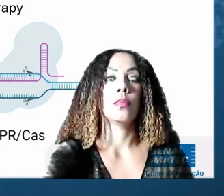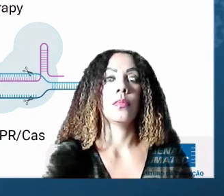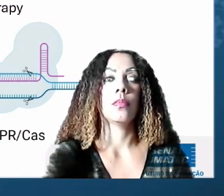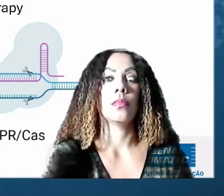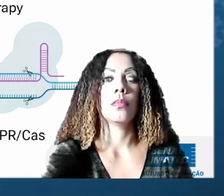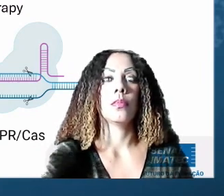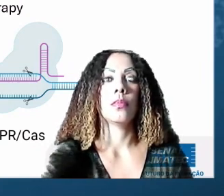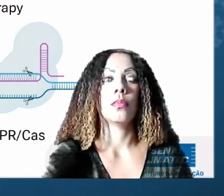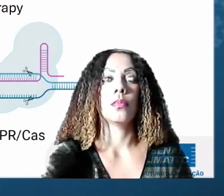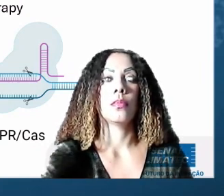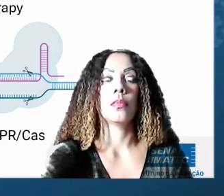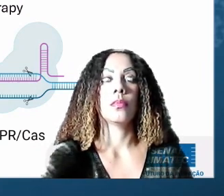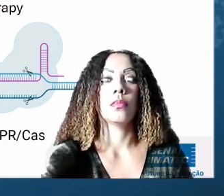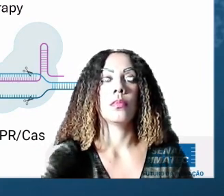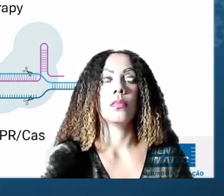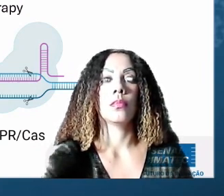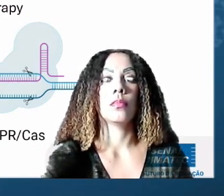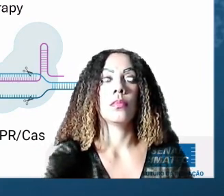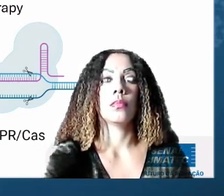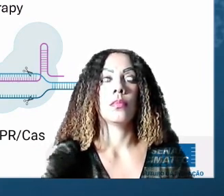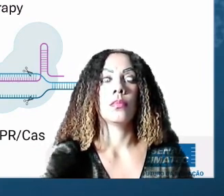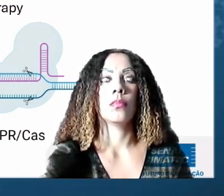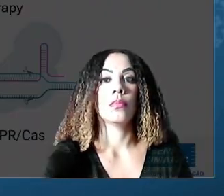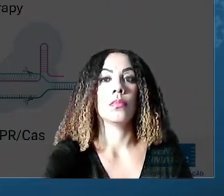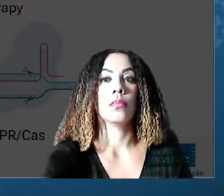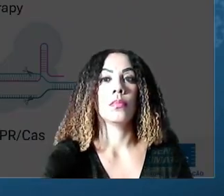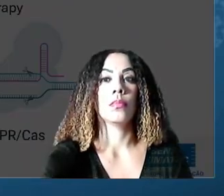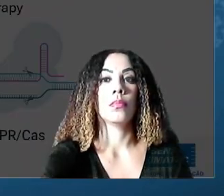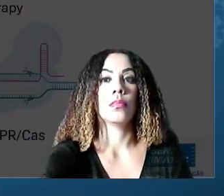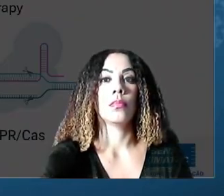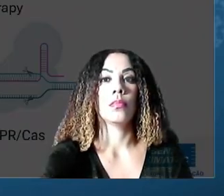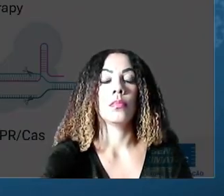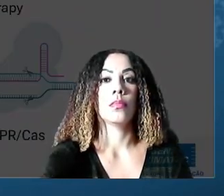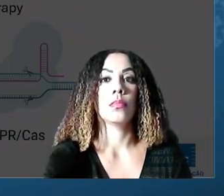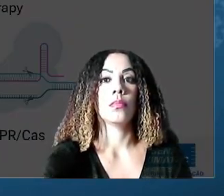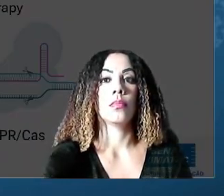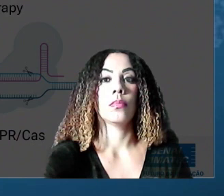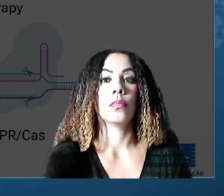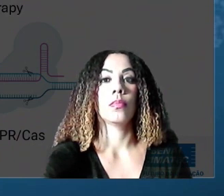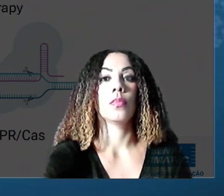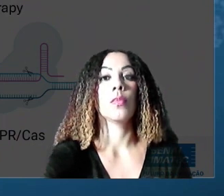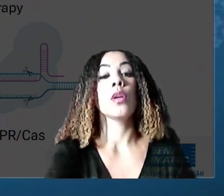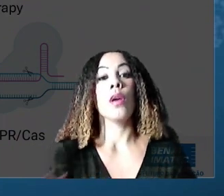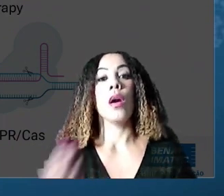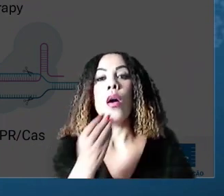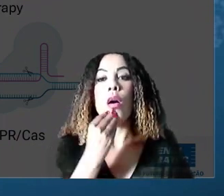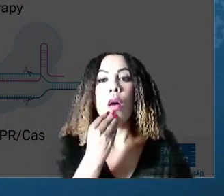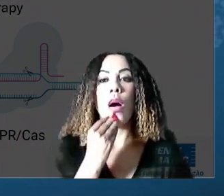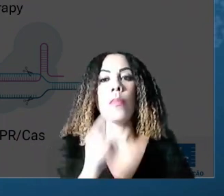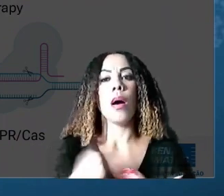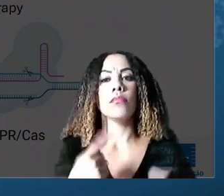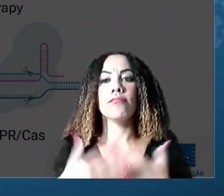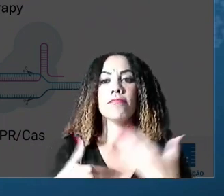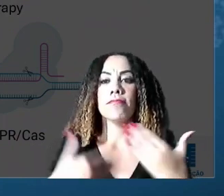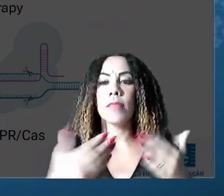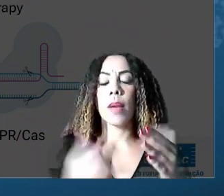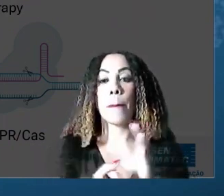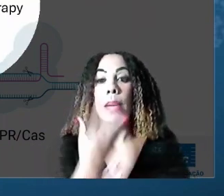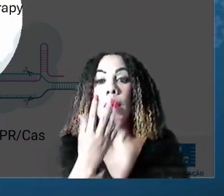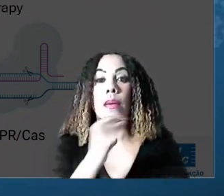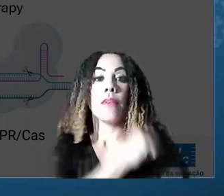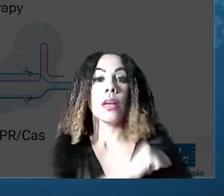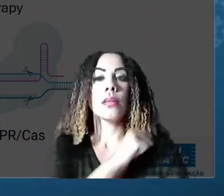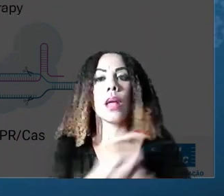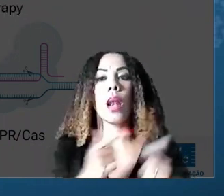E, obviamente, a gente está caminhando também para desenvolver vacina para outros patógenos